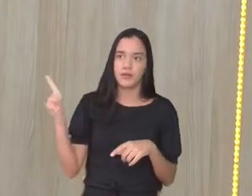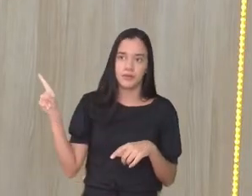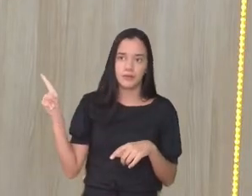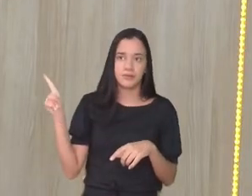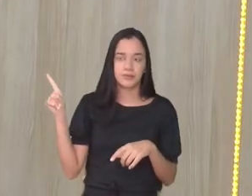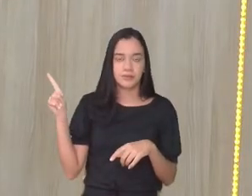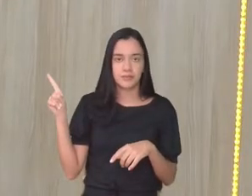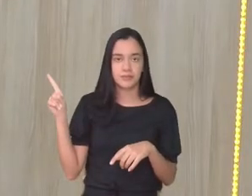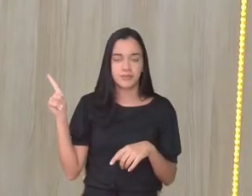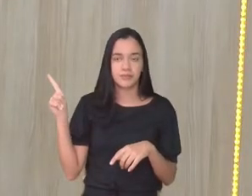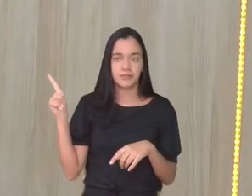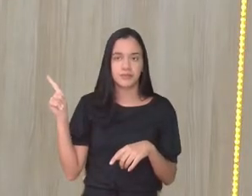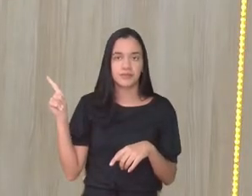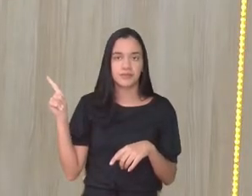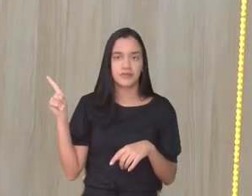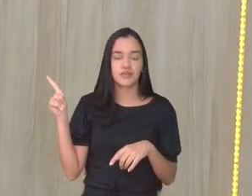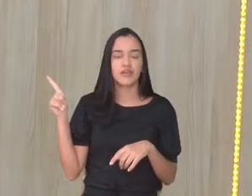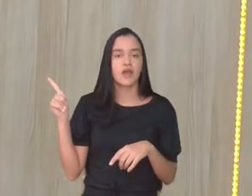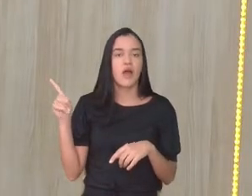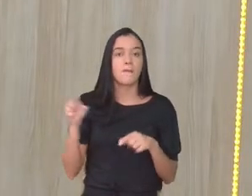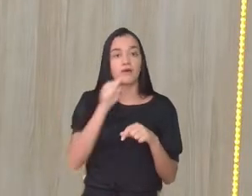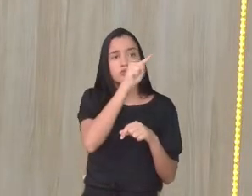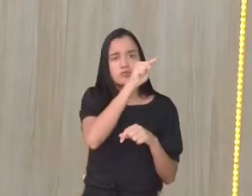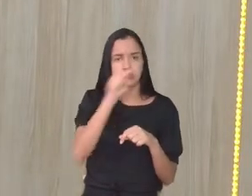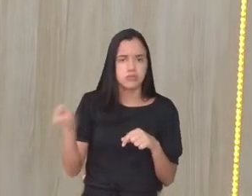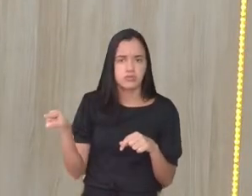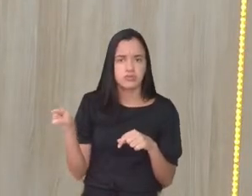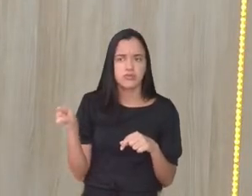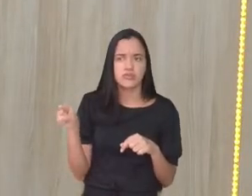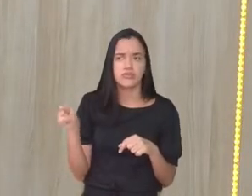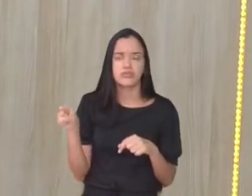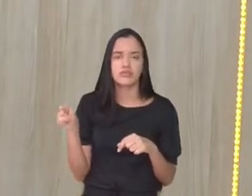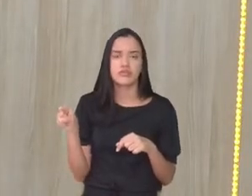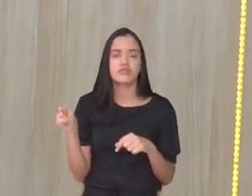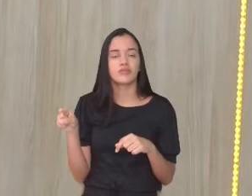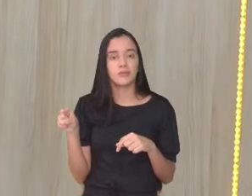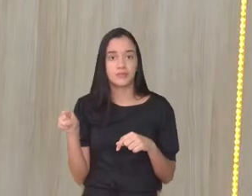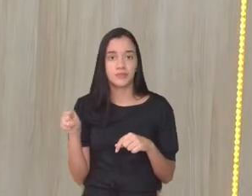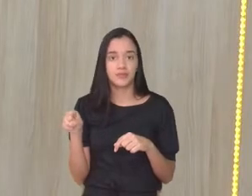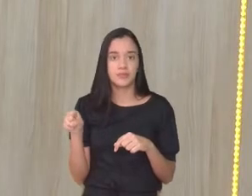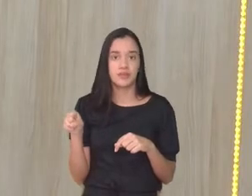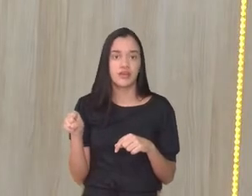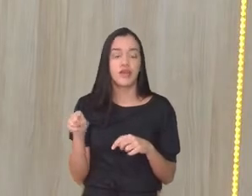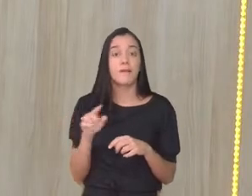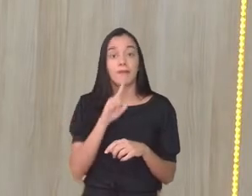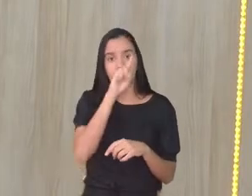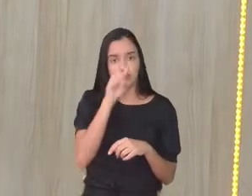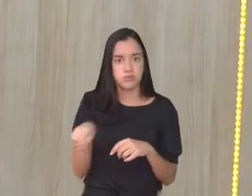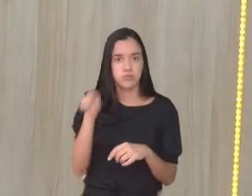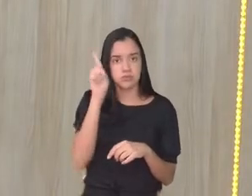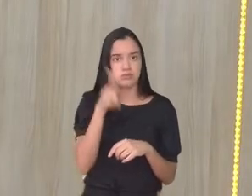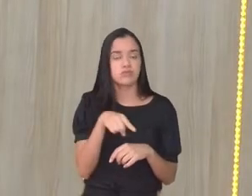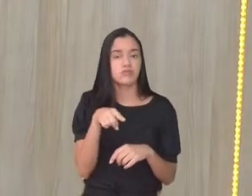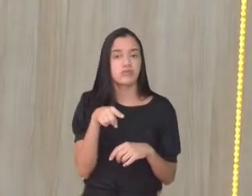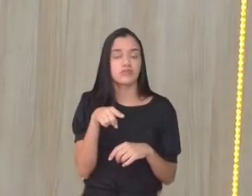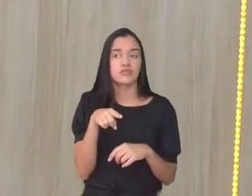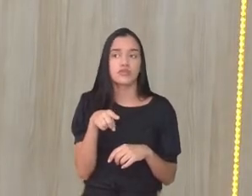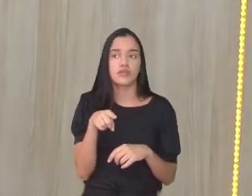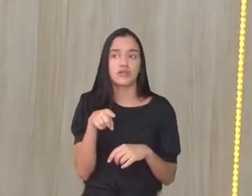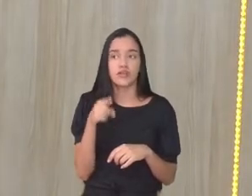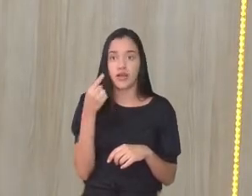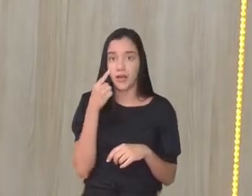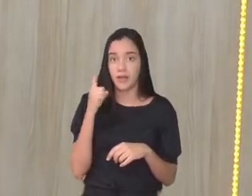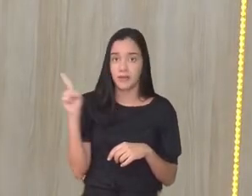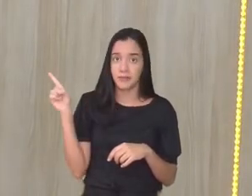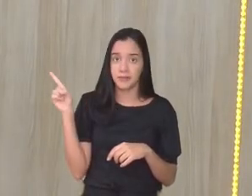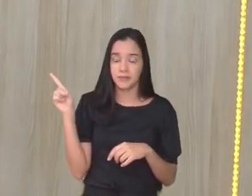esses 5 números 10 com esses 5 números 10 aqui, certo? O que foi que sobrou?